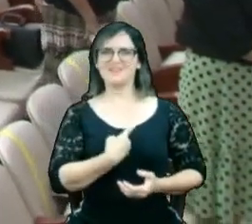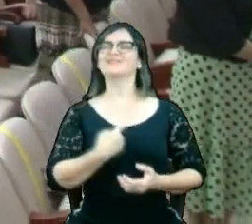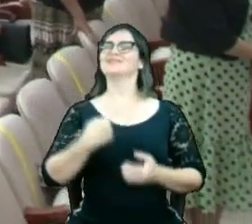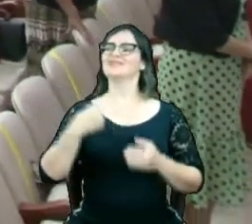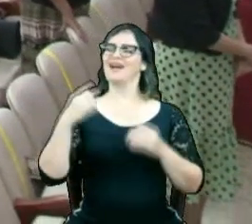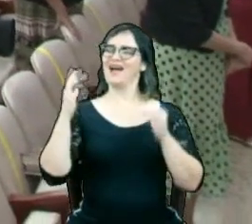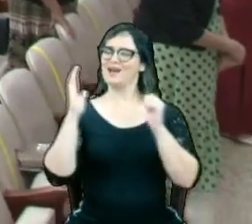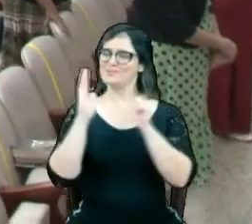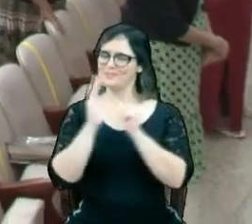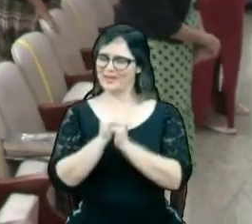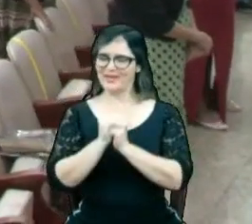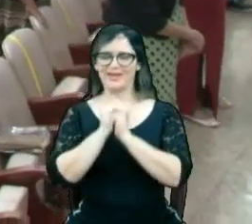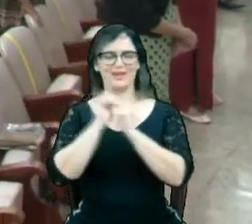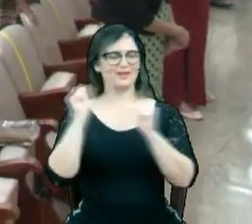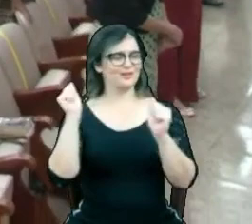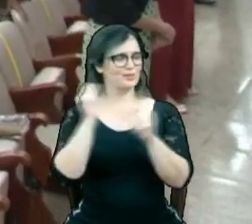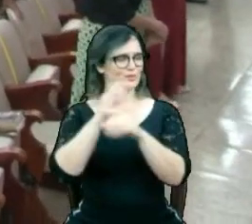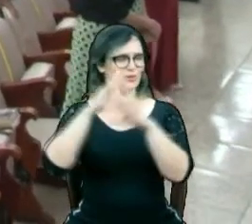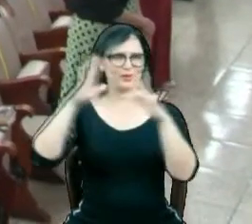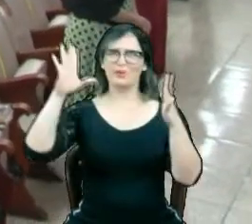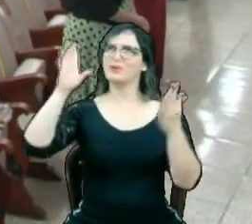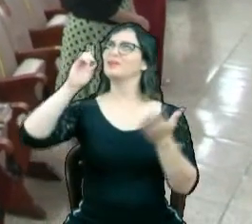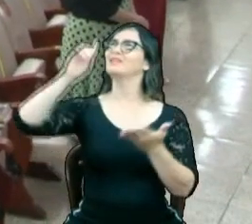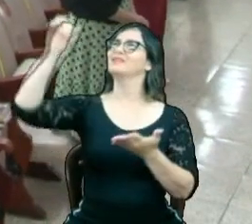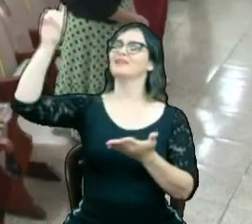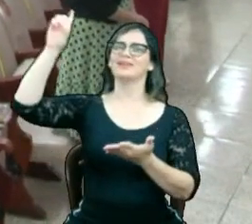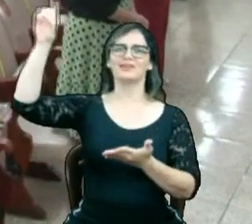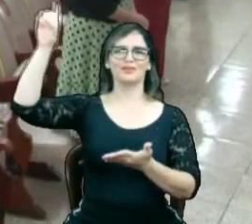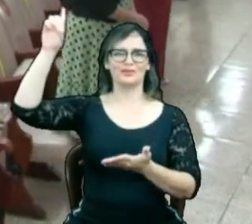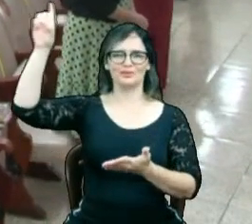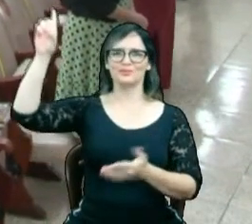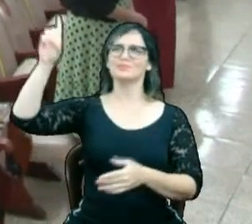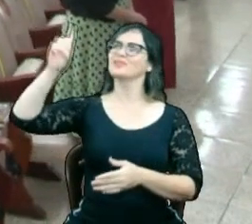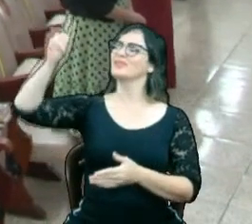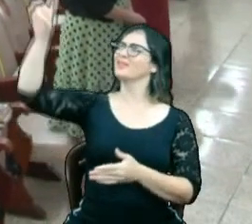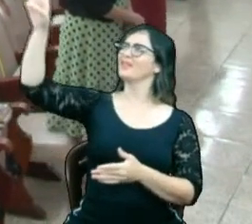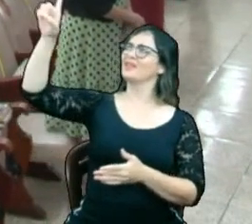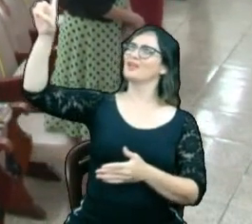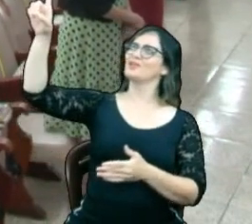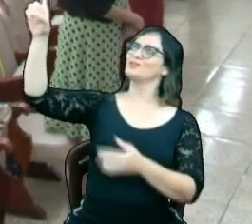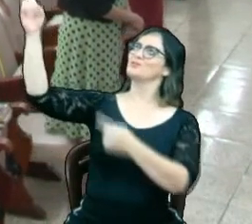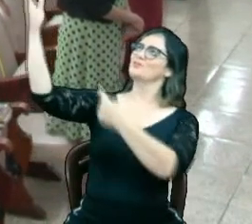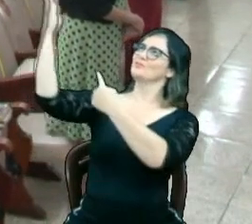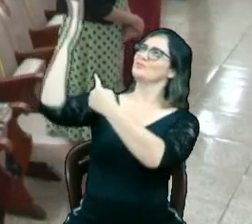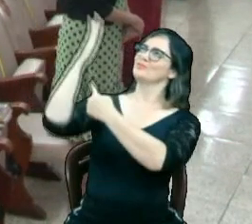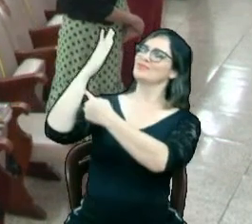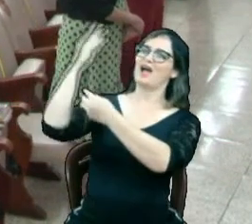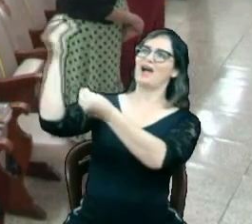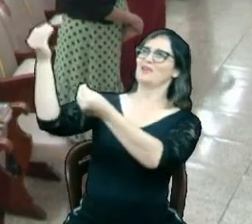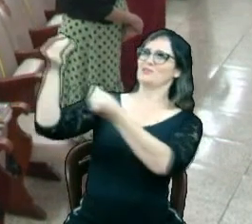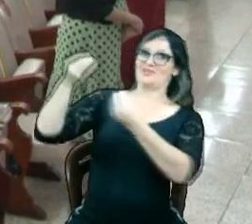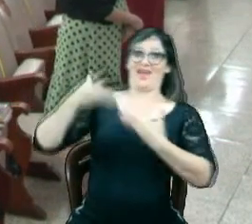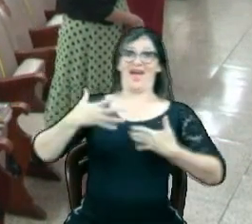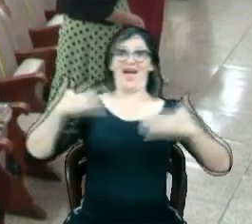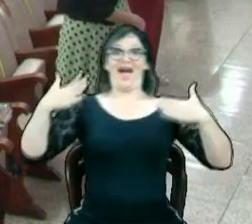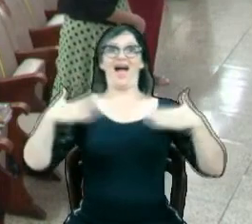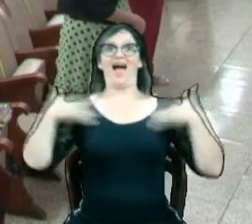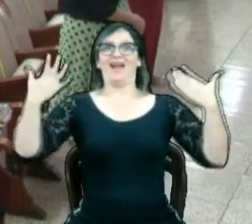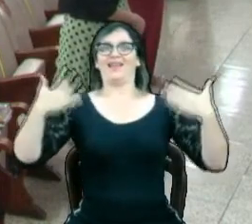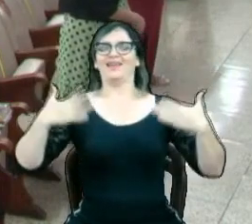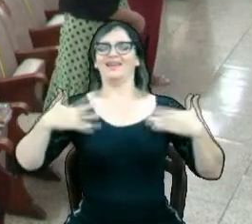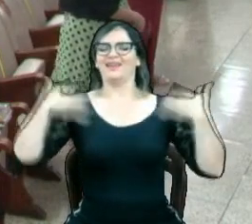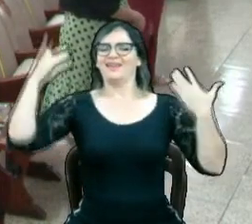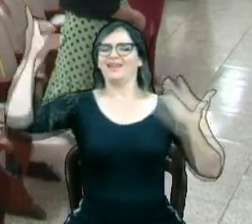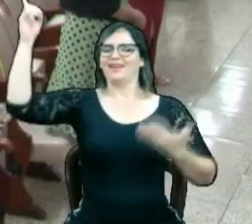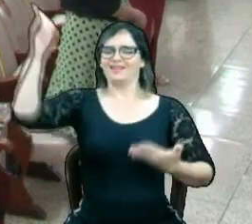e o glória a Deus a Deus é a nossa alegria a nossa alegria abundante